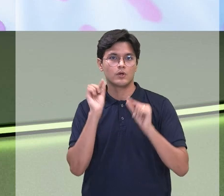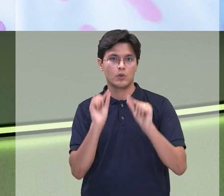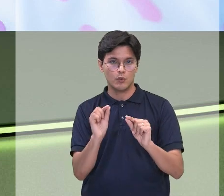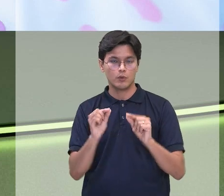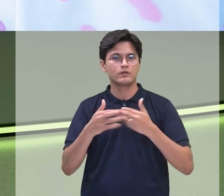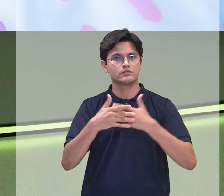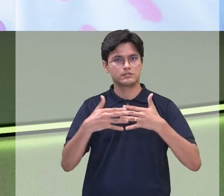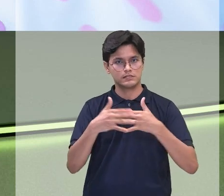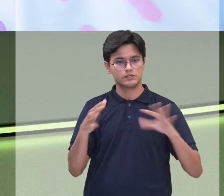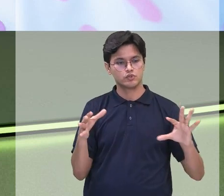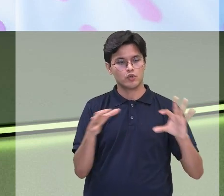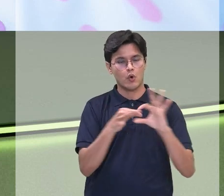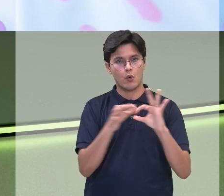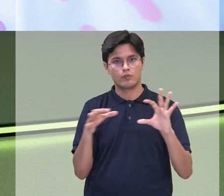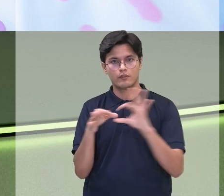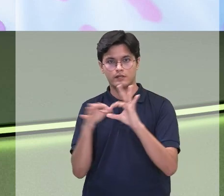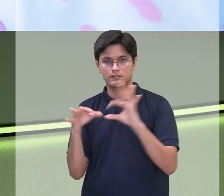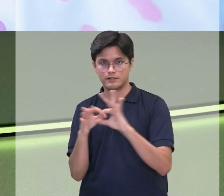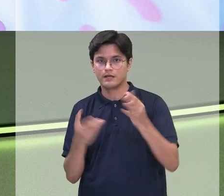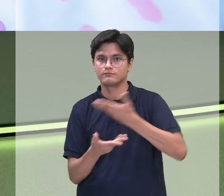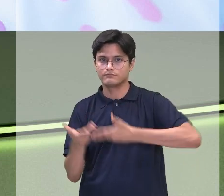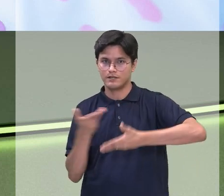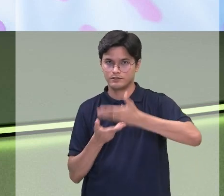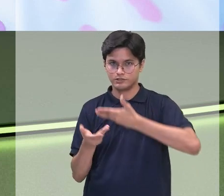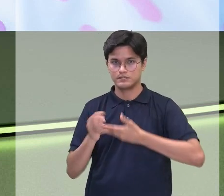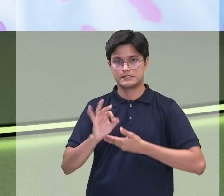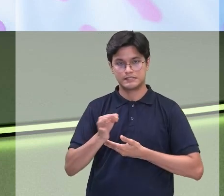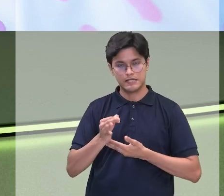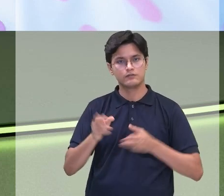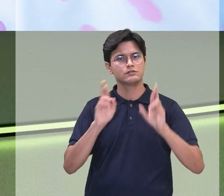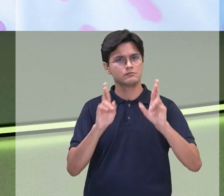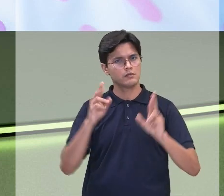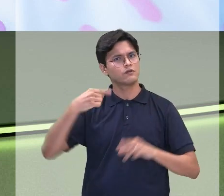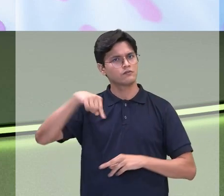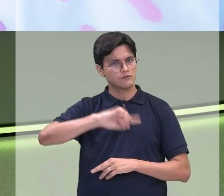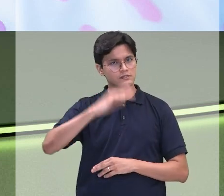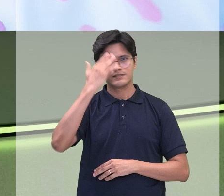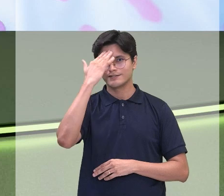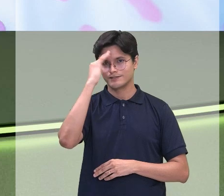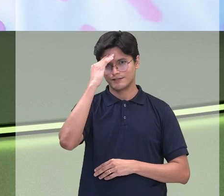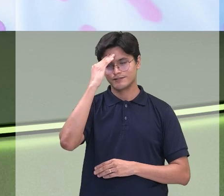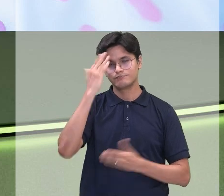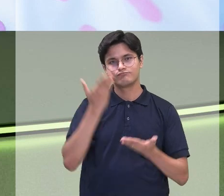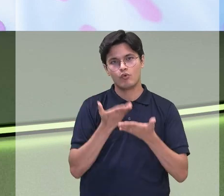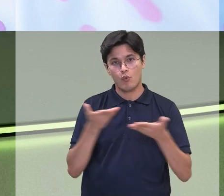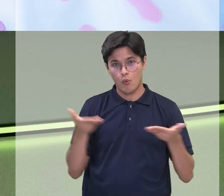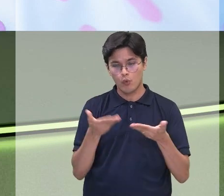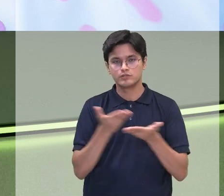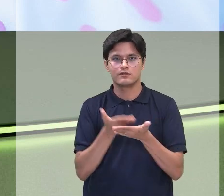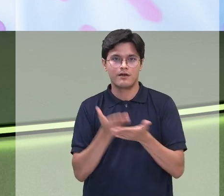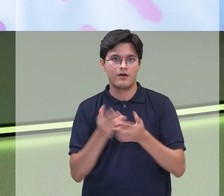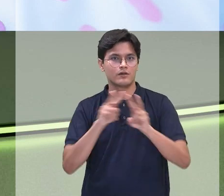estão interligados no nosso corpo, tá bom? Espero que vocês tenham entendido a aula sobre